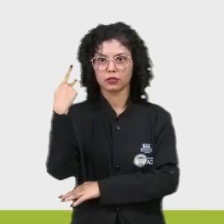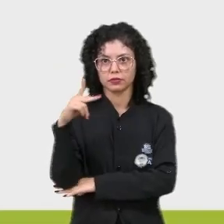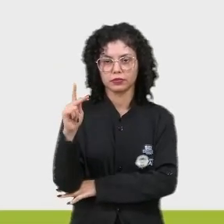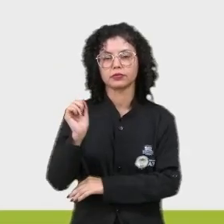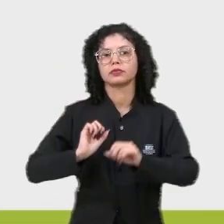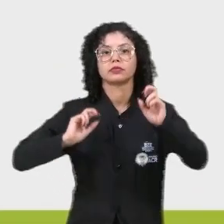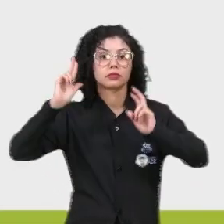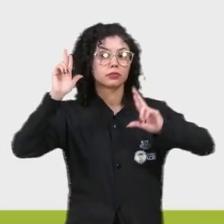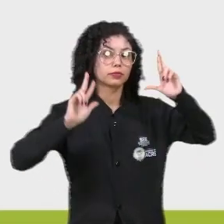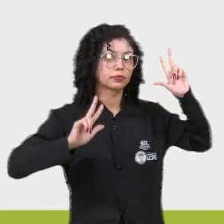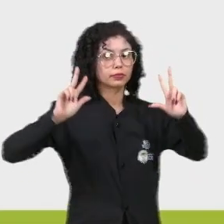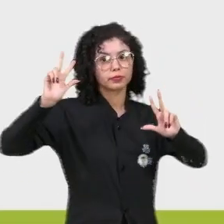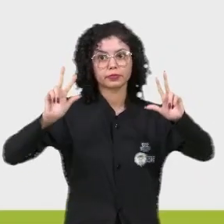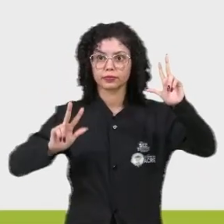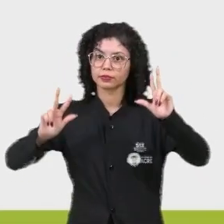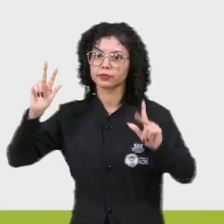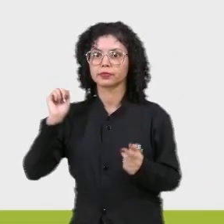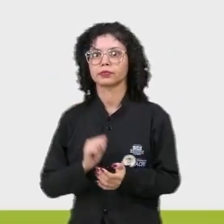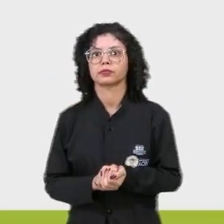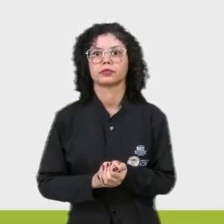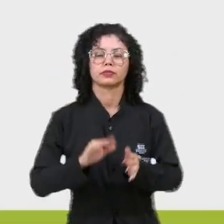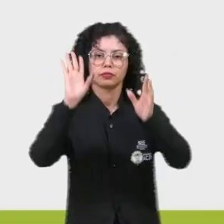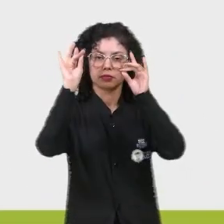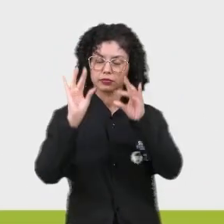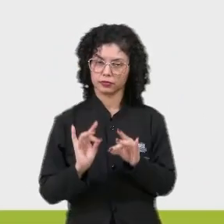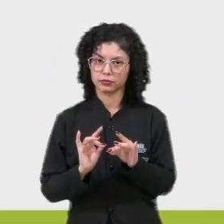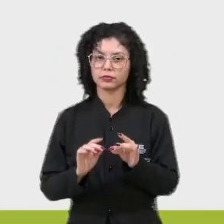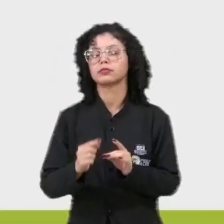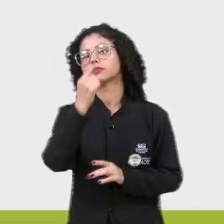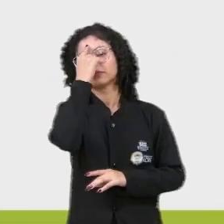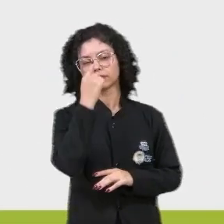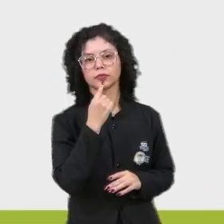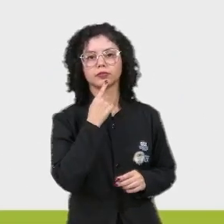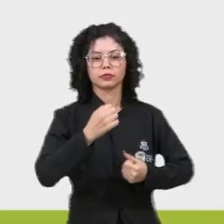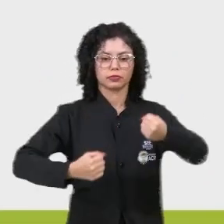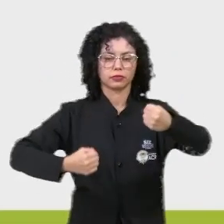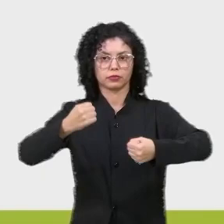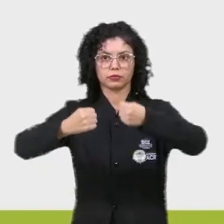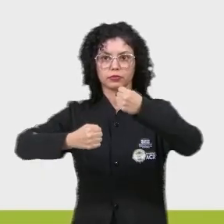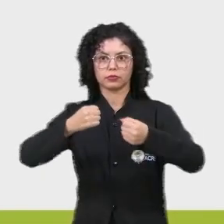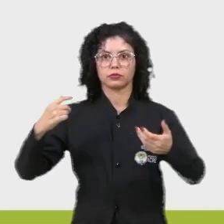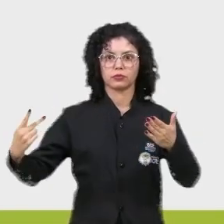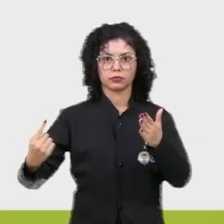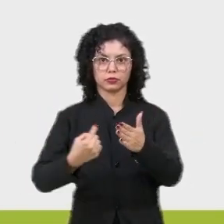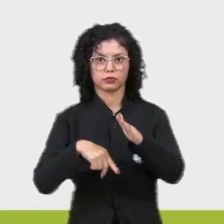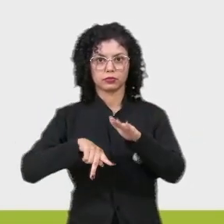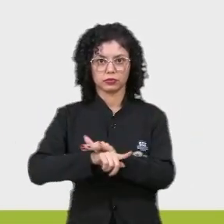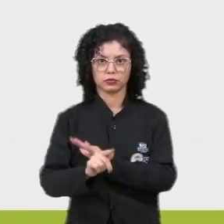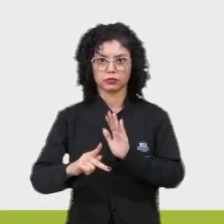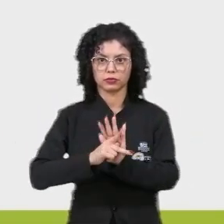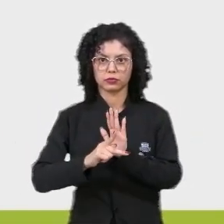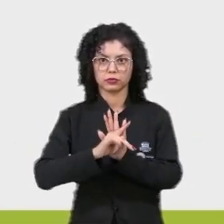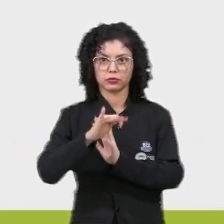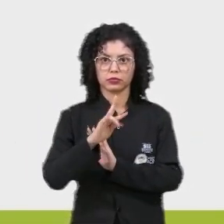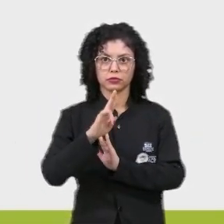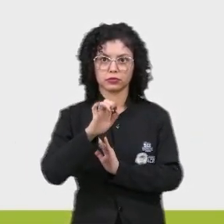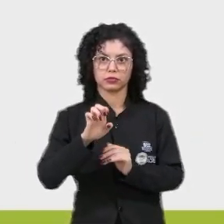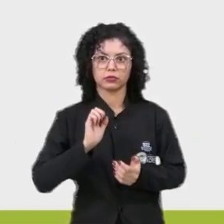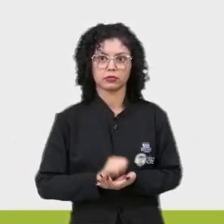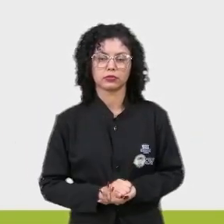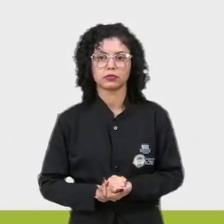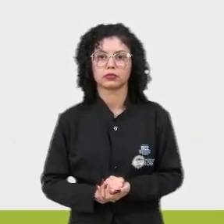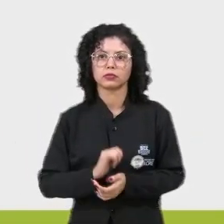de Carnaval, recebe destaque a figura do carro, elemento introduzido por Ioti